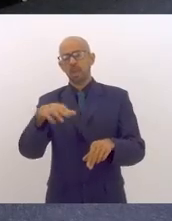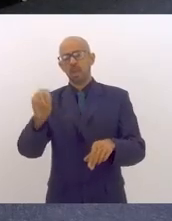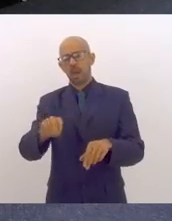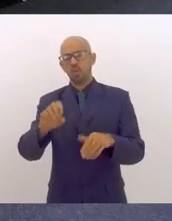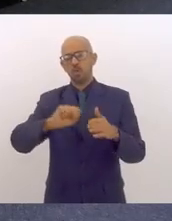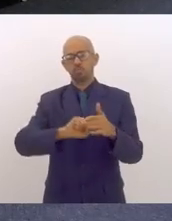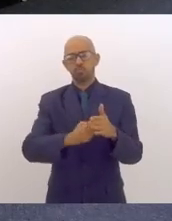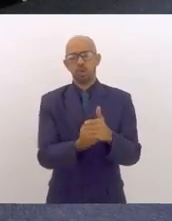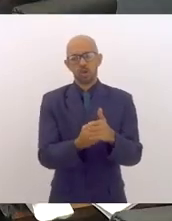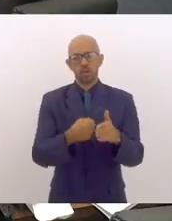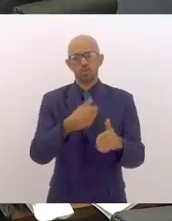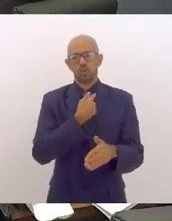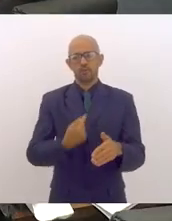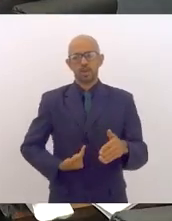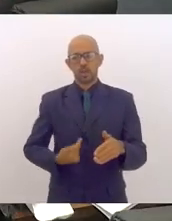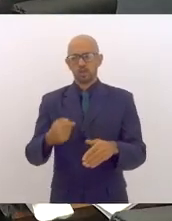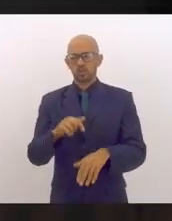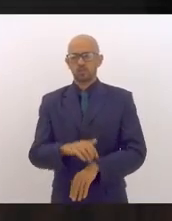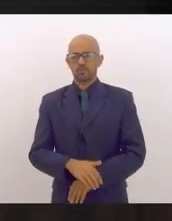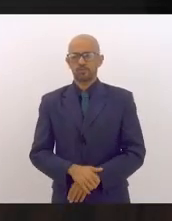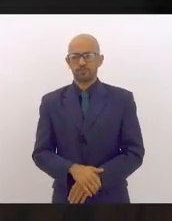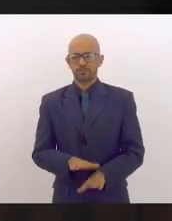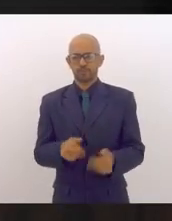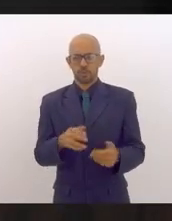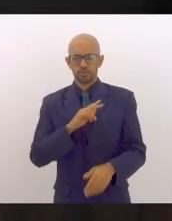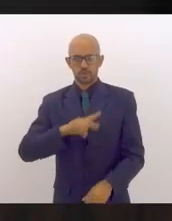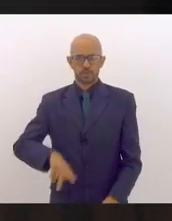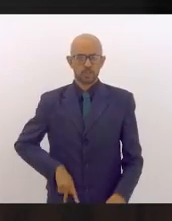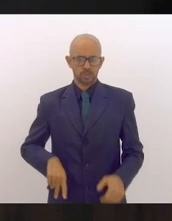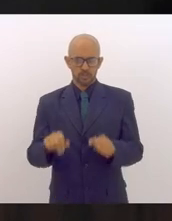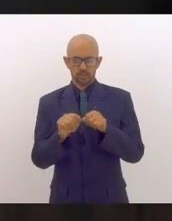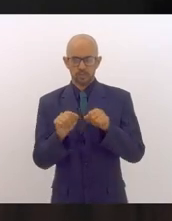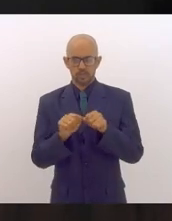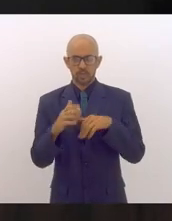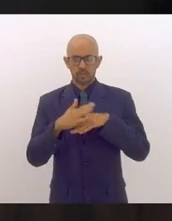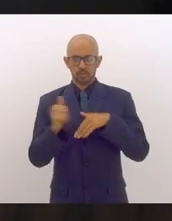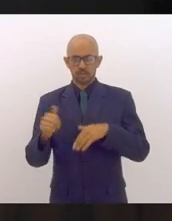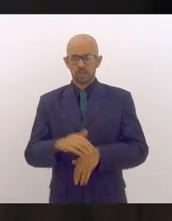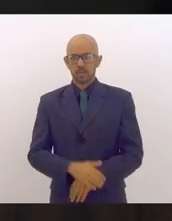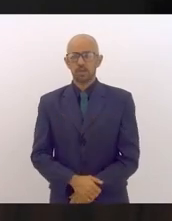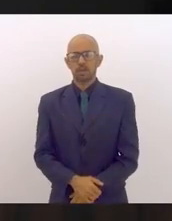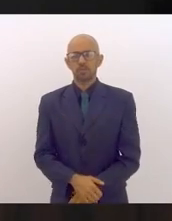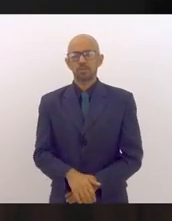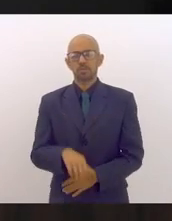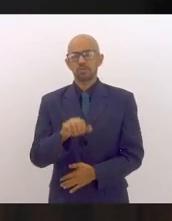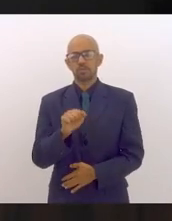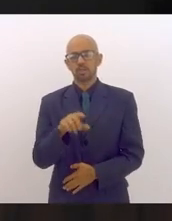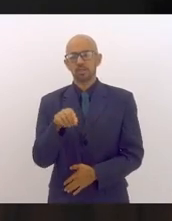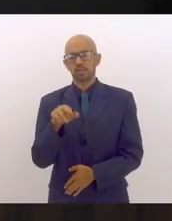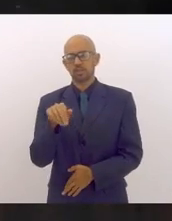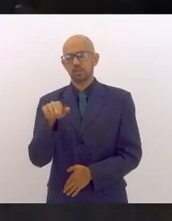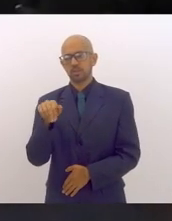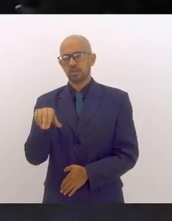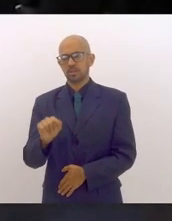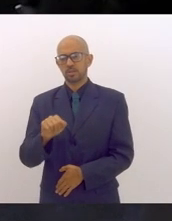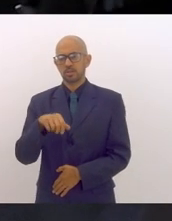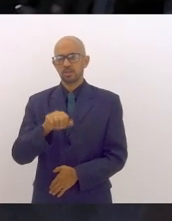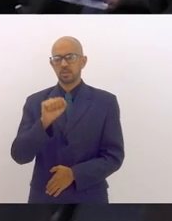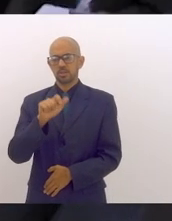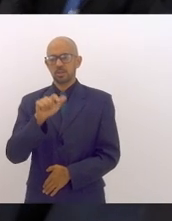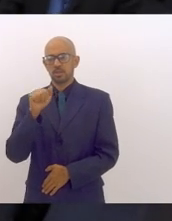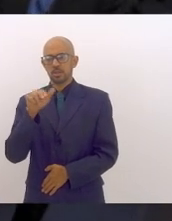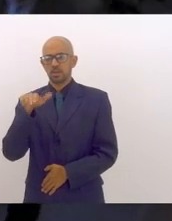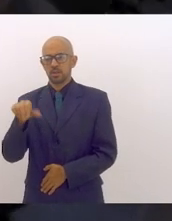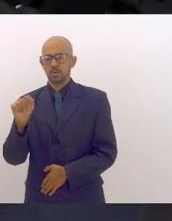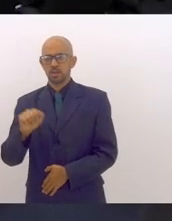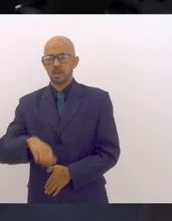pelo governador do Estado. Presidência, vai proceder a chamada. Deputada Adriana Baltazar, deputada Alana Passo, deputado Alexandre